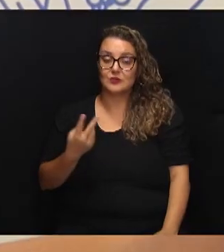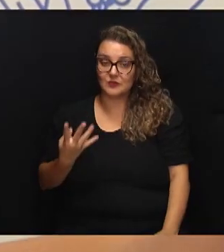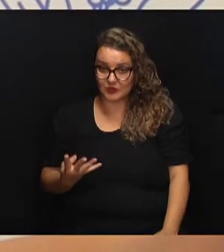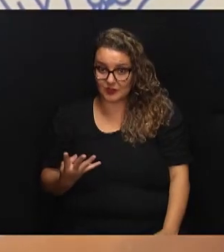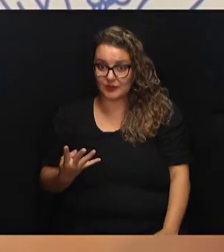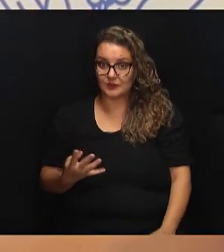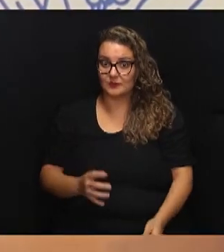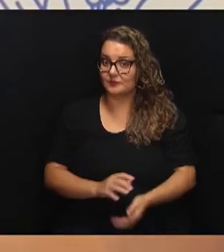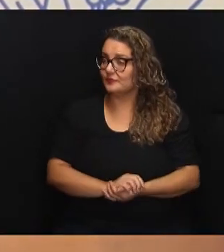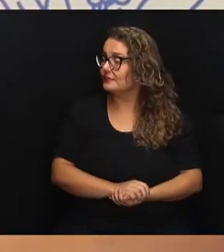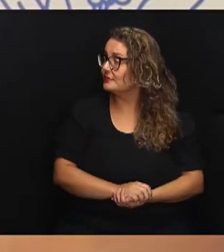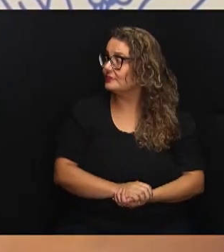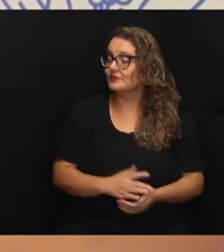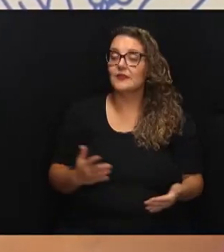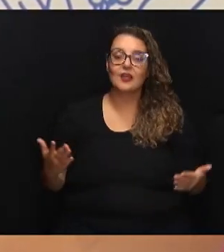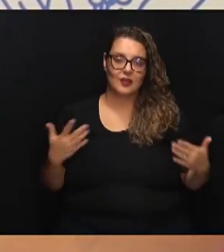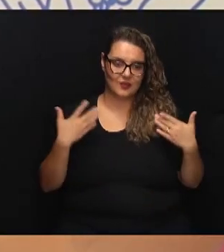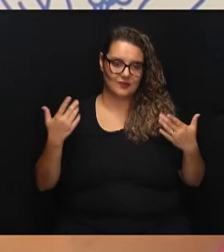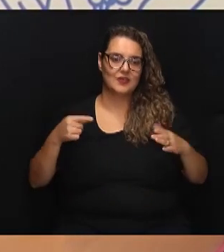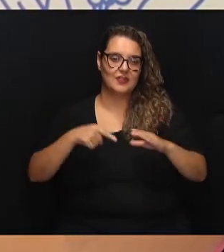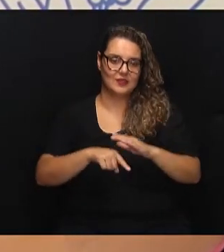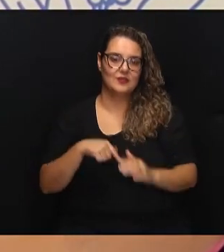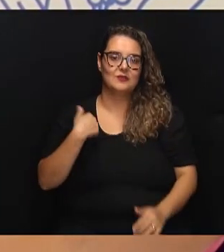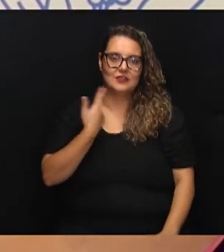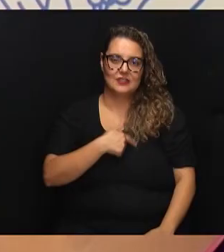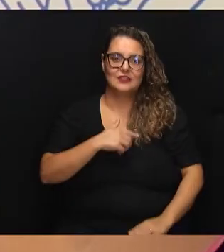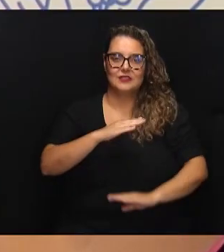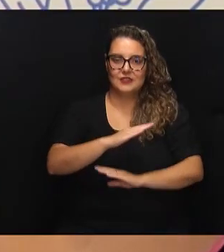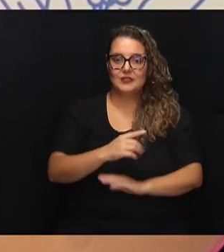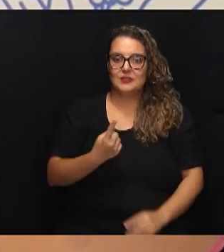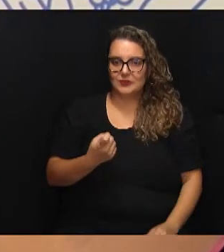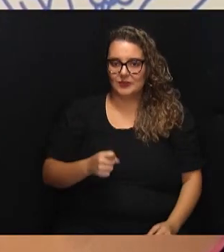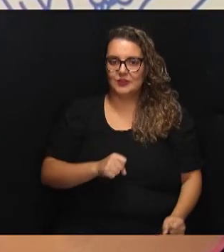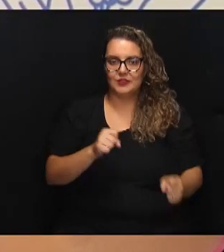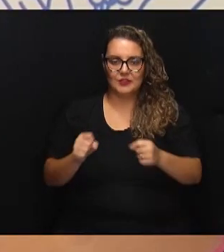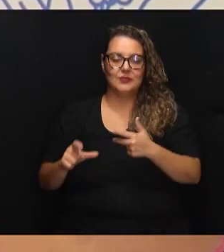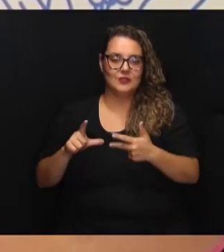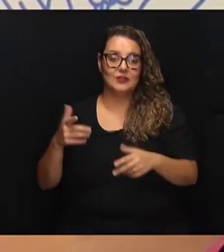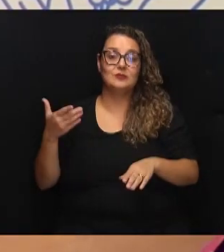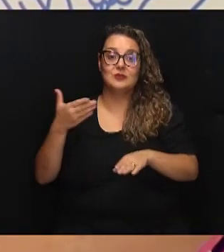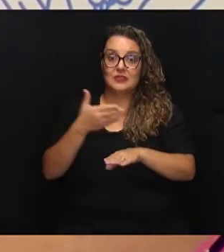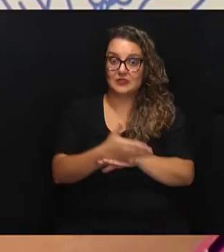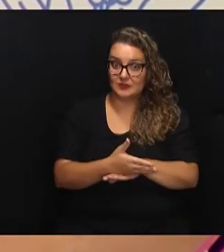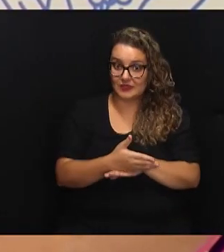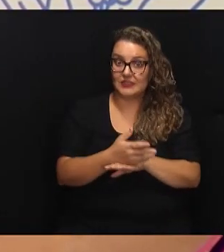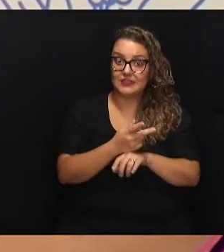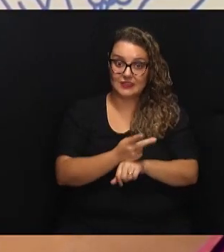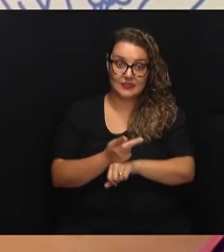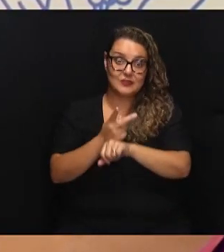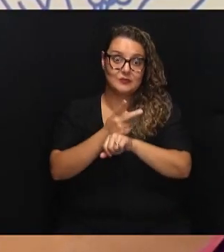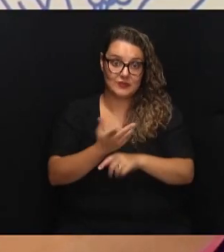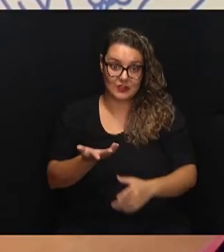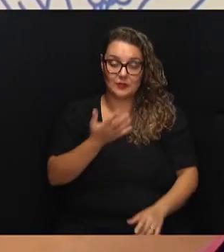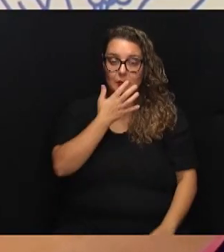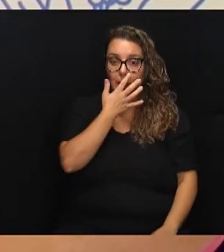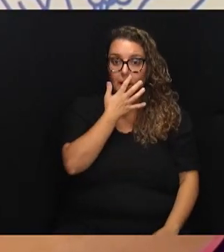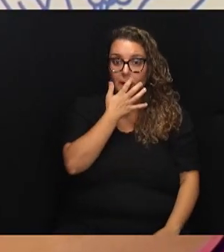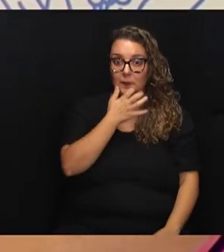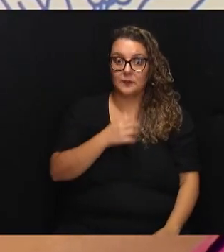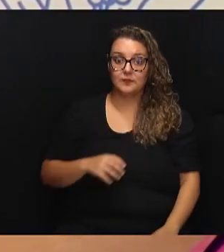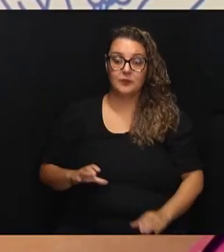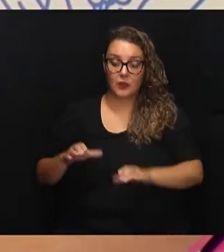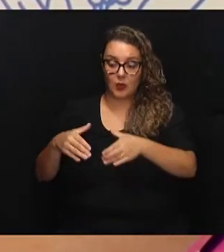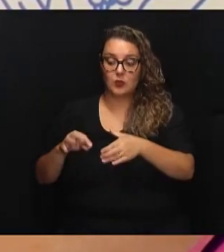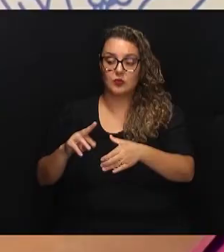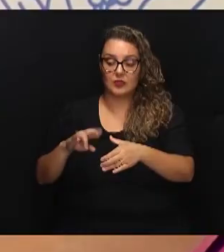2024. É uma alegria muito grande para a Câmara de Campinas ser o único poder legislativo a estar participando desse prêmio, né? O Grupo Tribuna